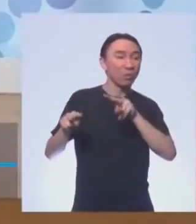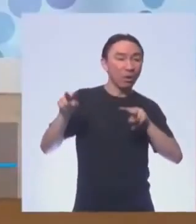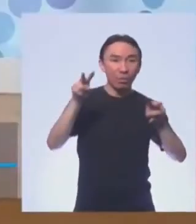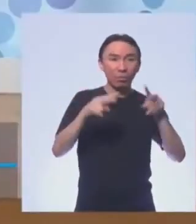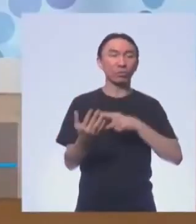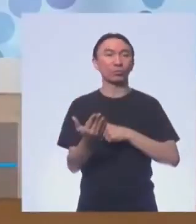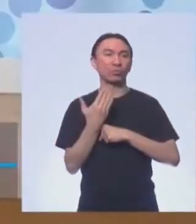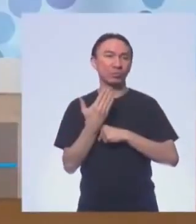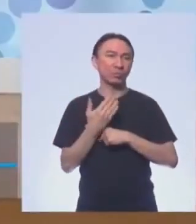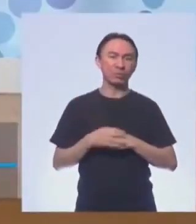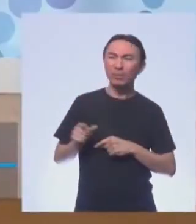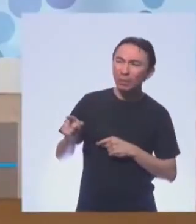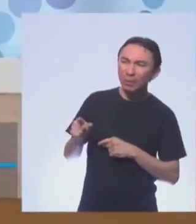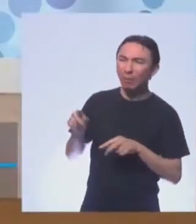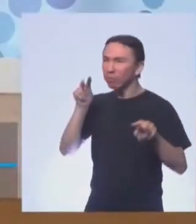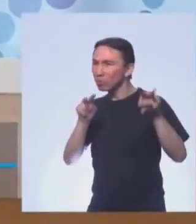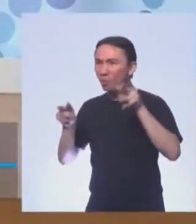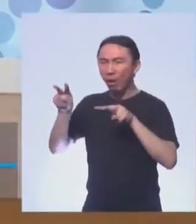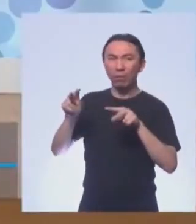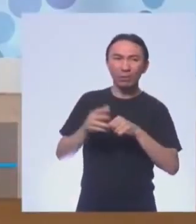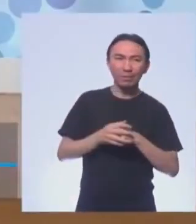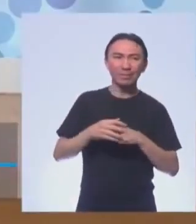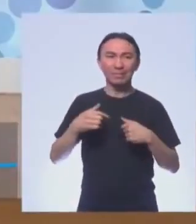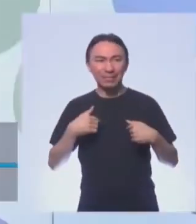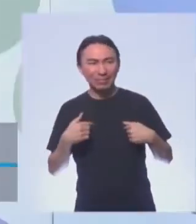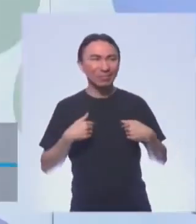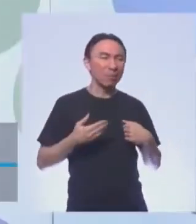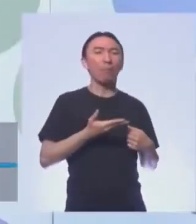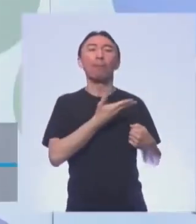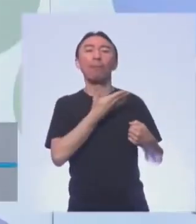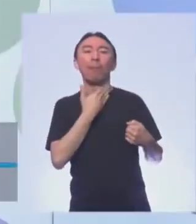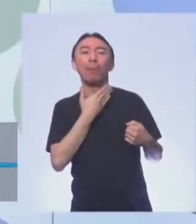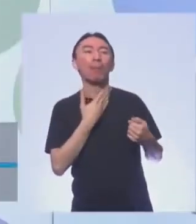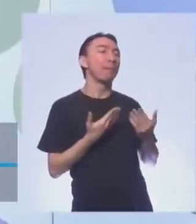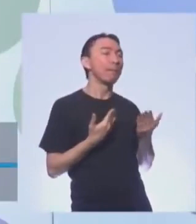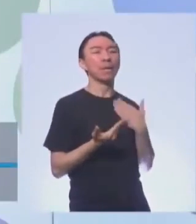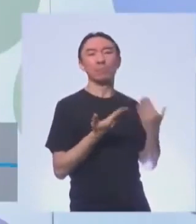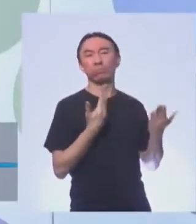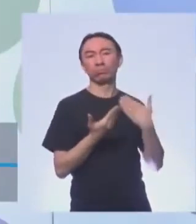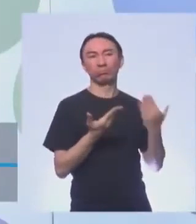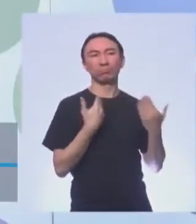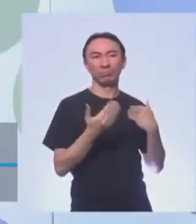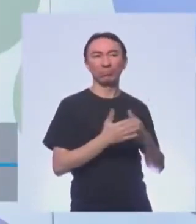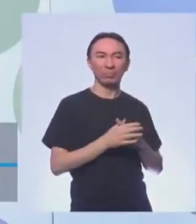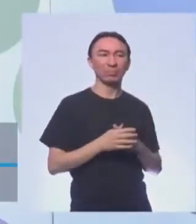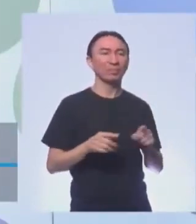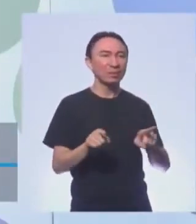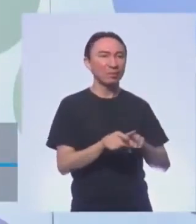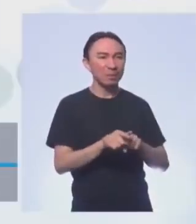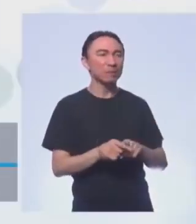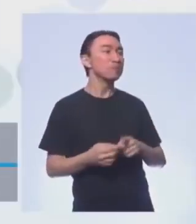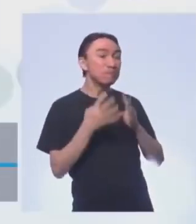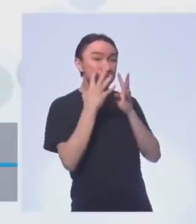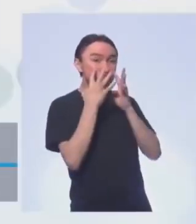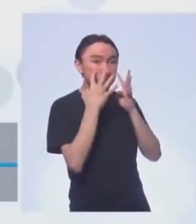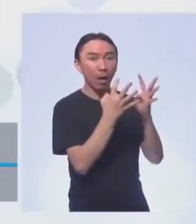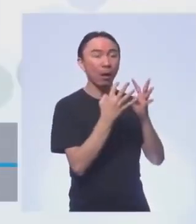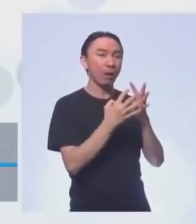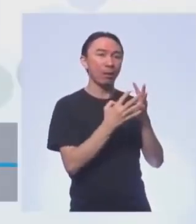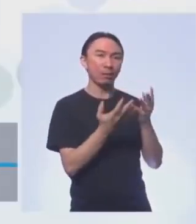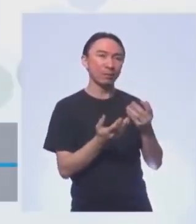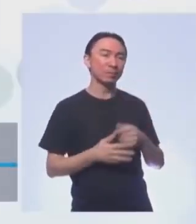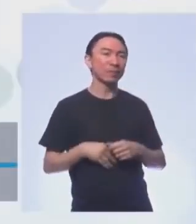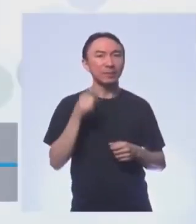visual? Eu acho que eu sou mais da prosa também, eu preciso ler, de escutar também. Mas você, por exemplo, tem que estar vendo